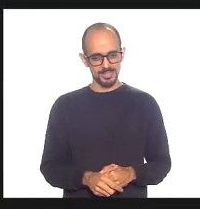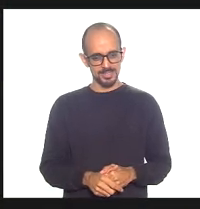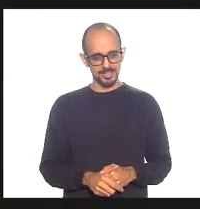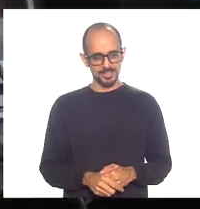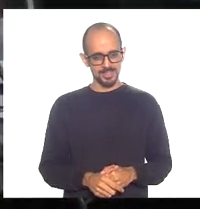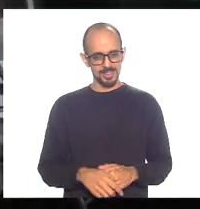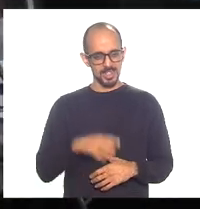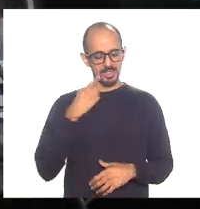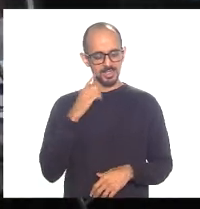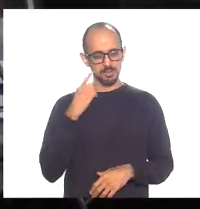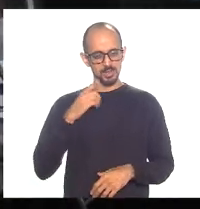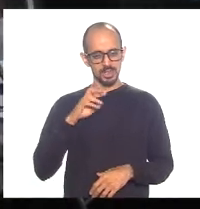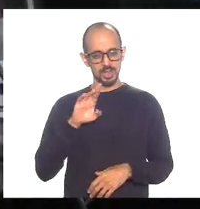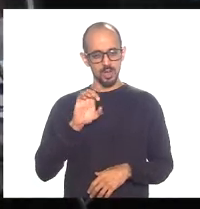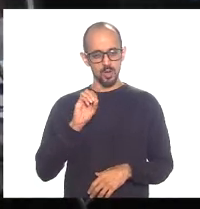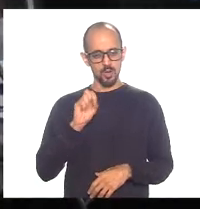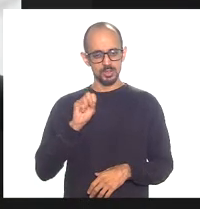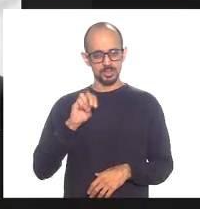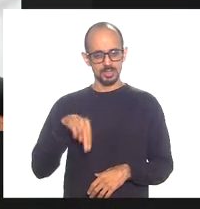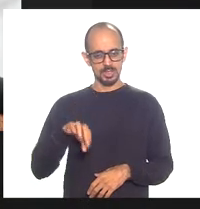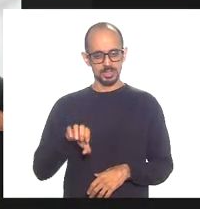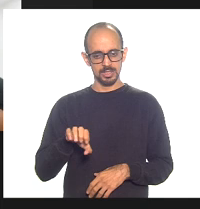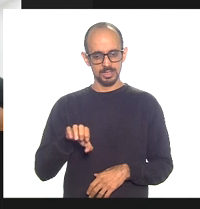Deputada Rosane Félix.